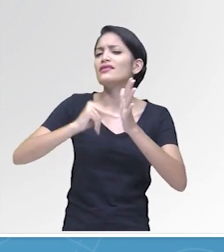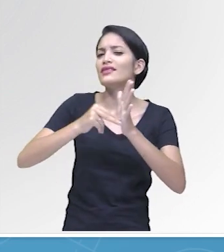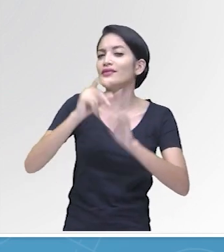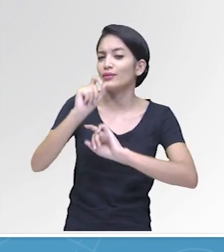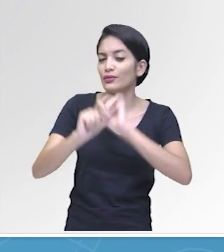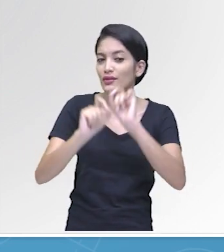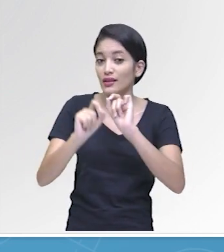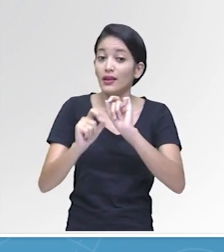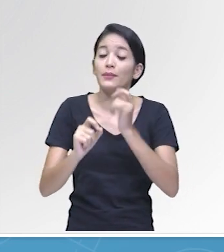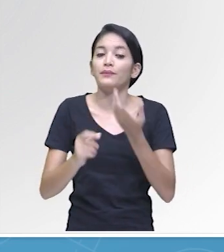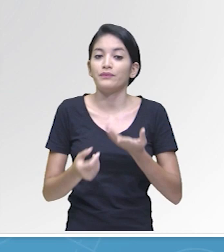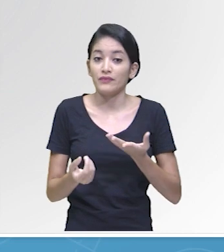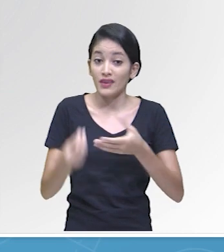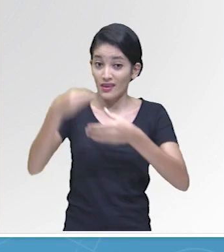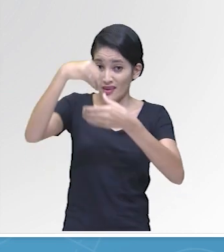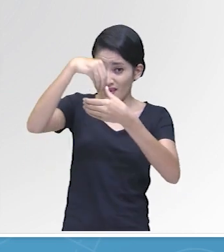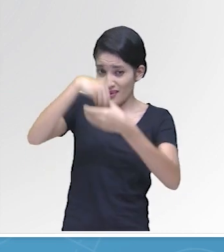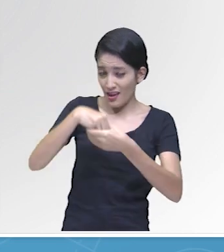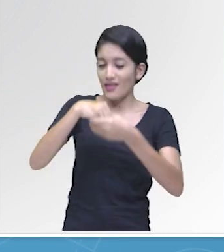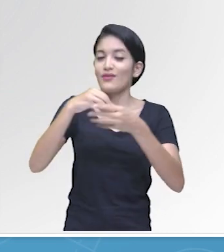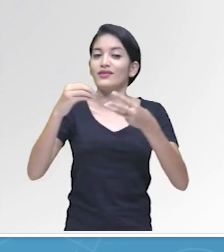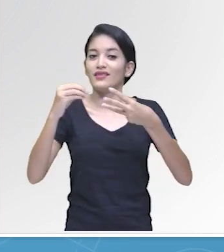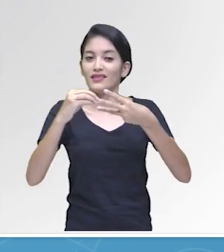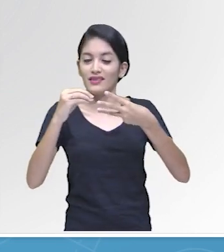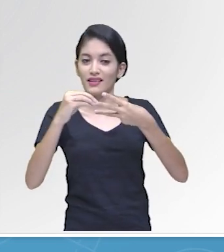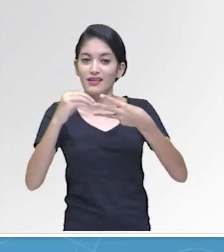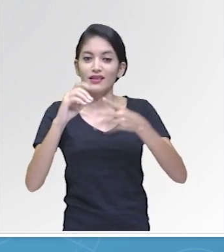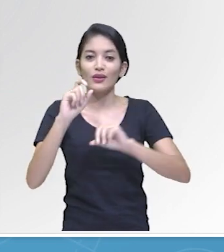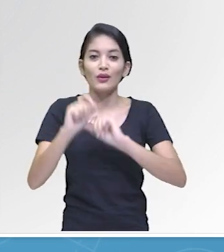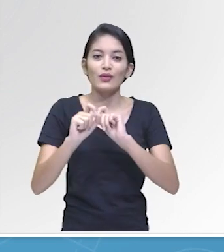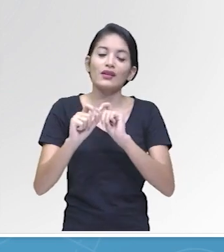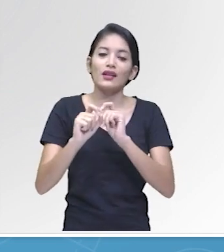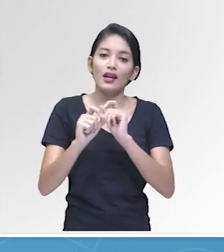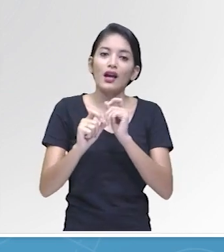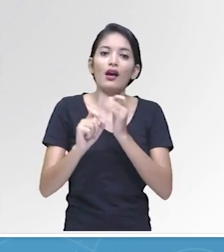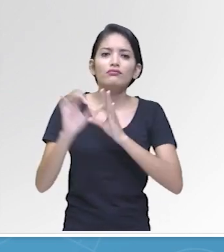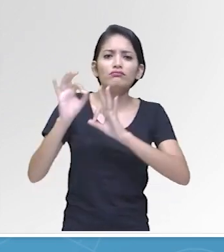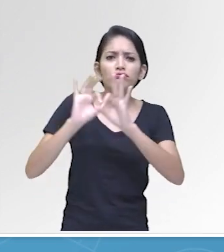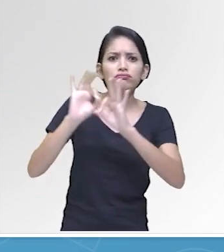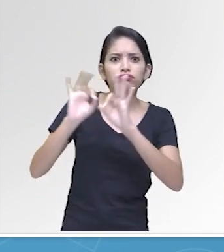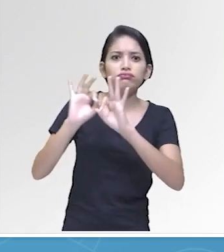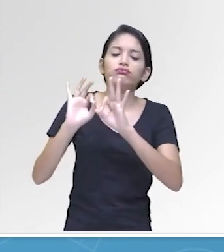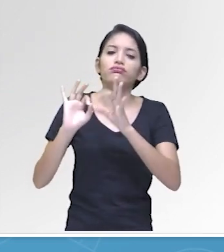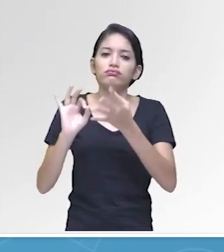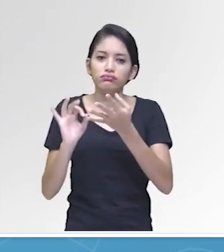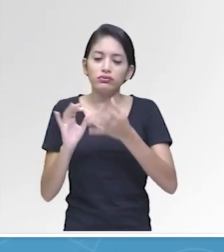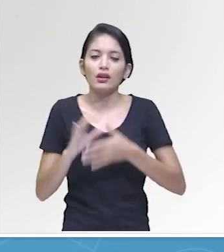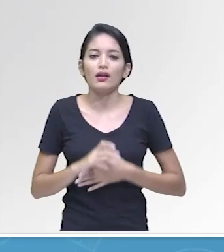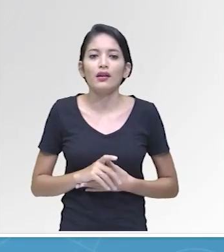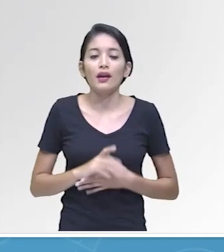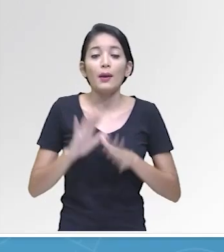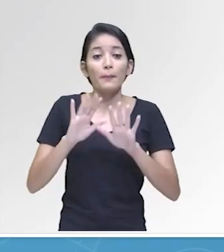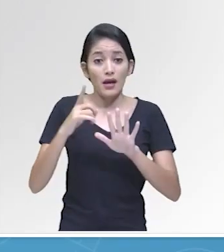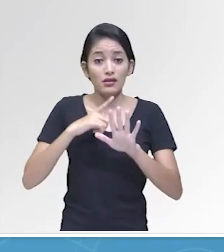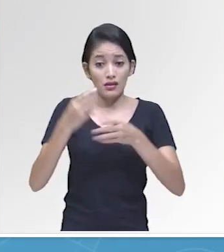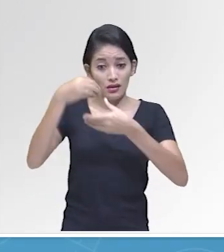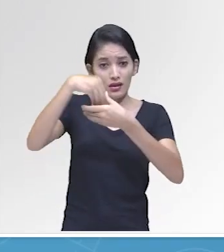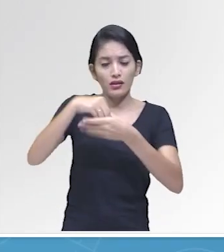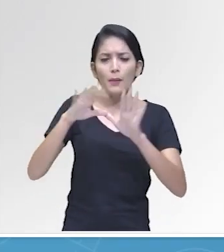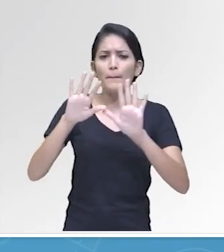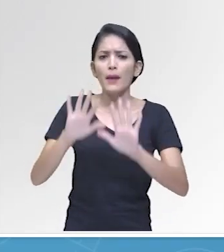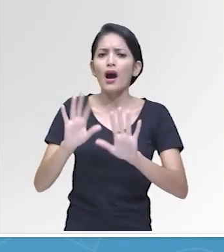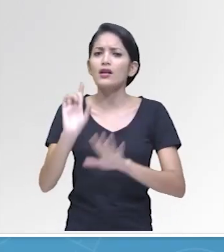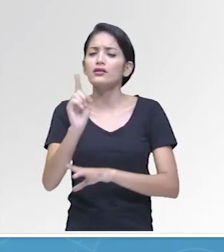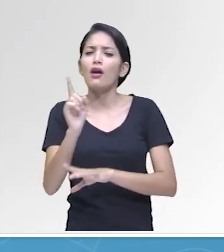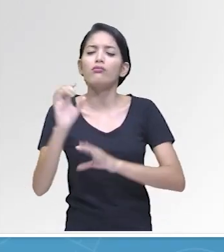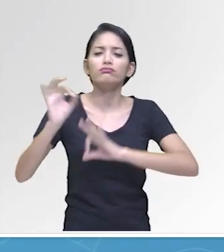Que o material genético desta célula, ele fica espalhado lá no citoplasma, mas ela tem material genético, ela só não